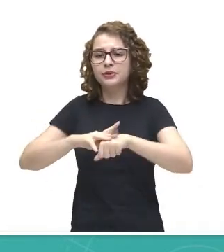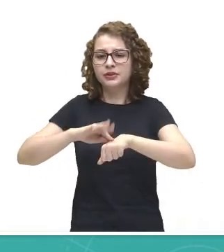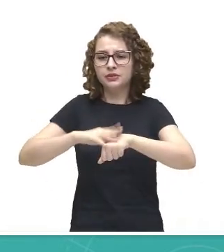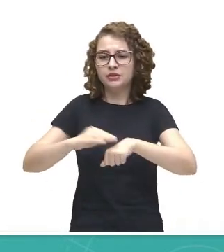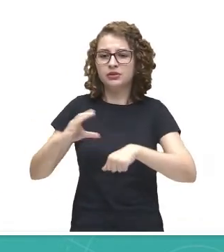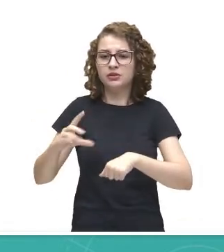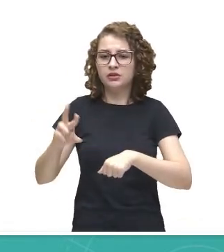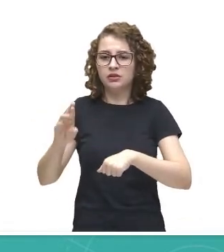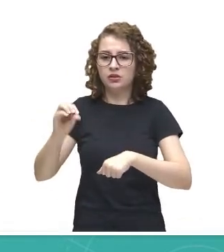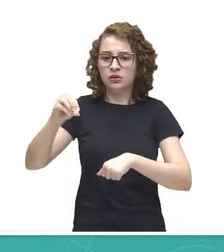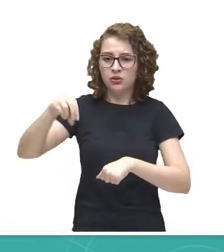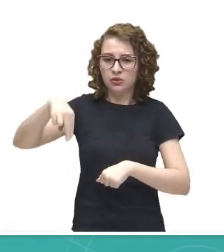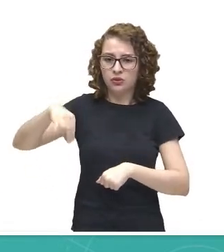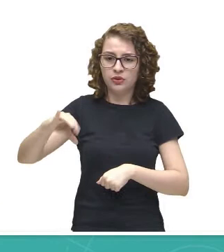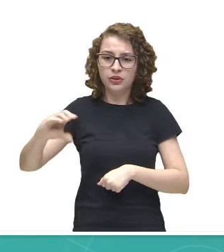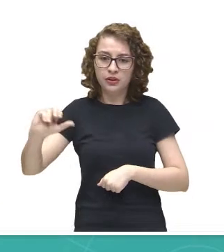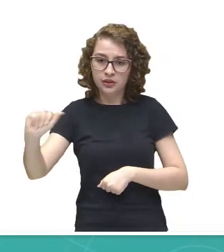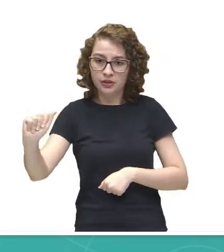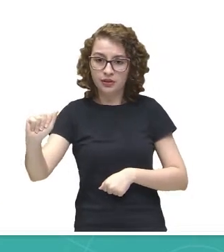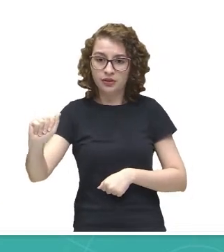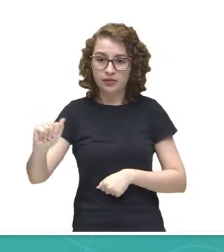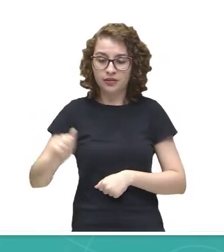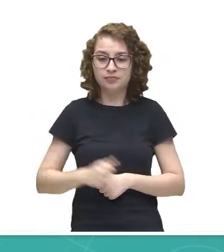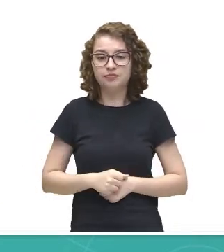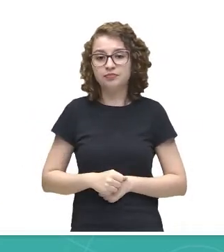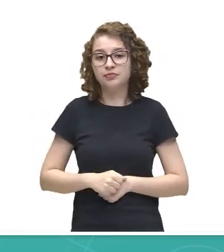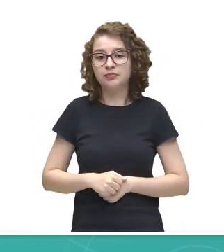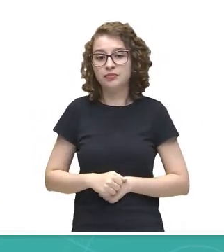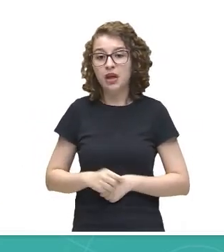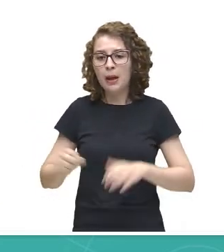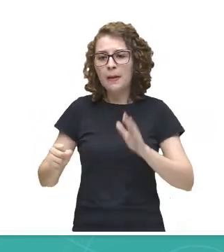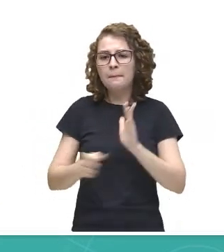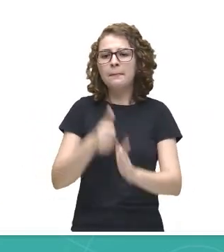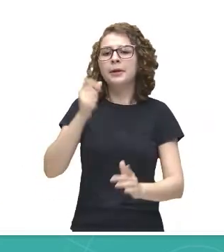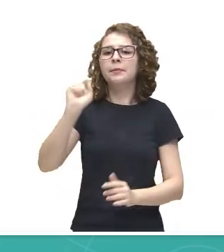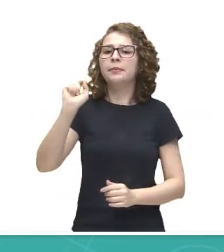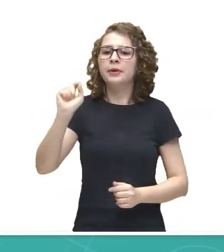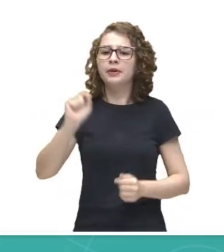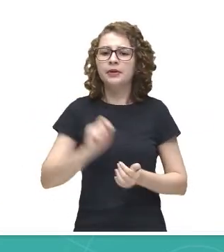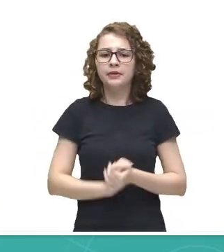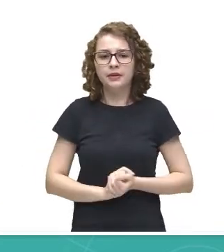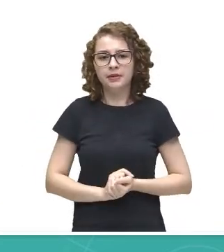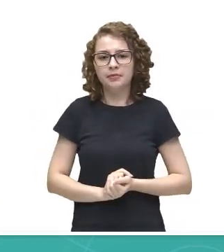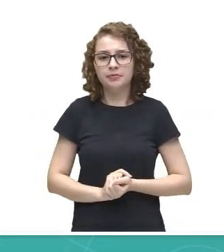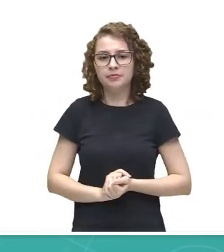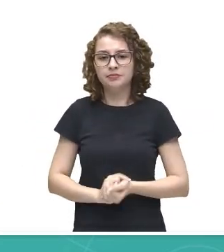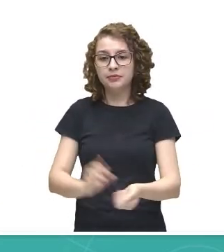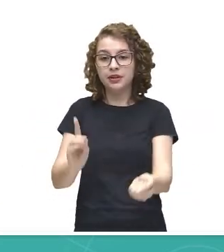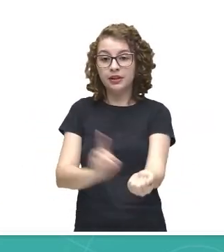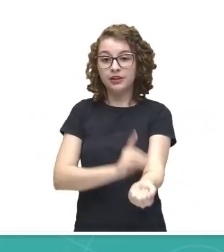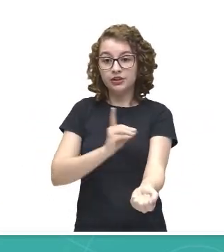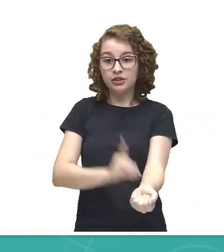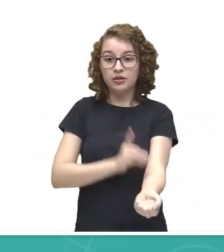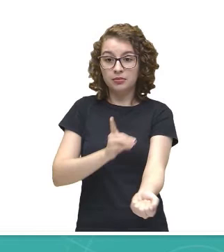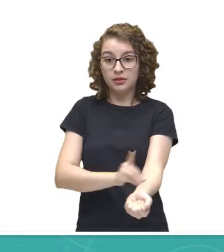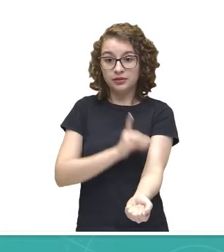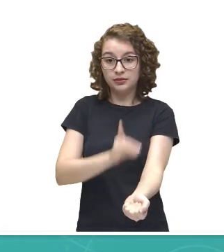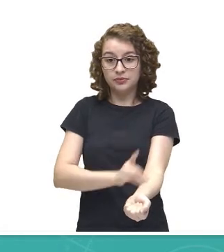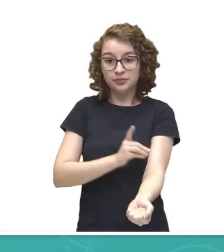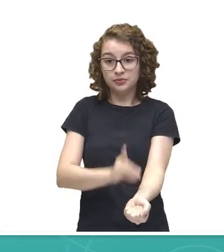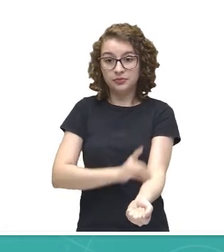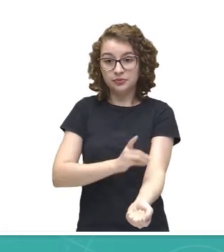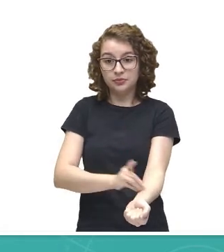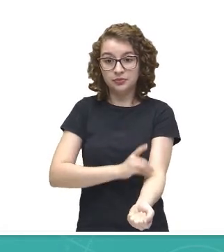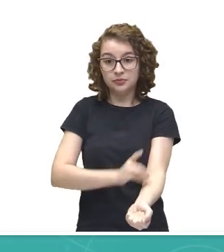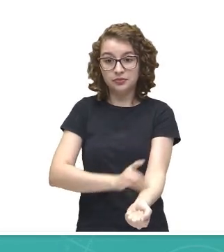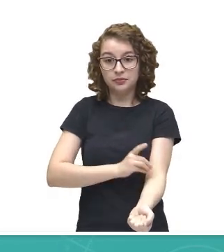podem aí afetar o nosso corpo, tá? E a primeira que eu estou trazendo para vocês é a questão da diabetes, né? A